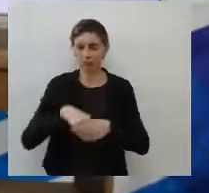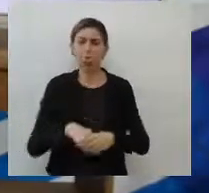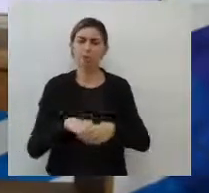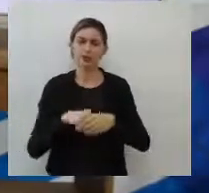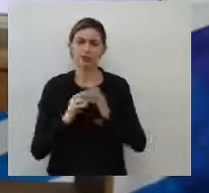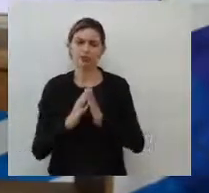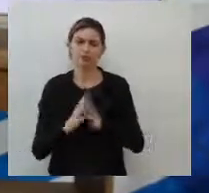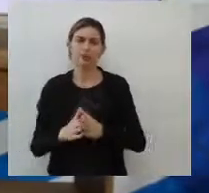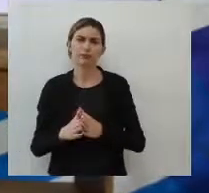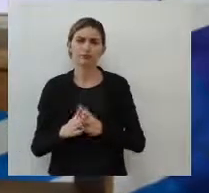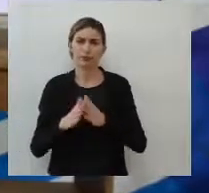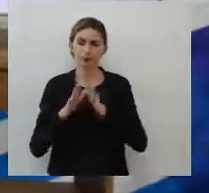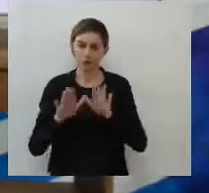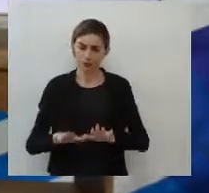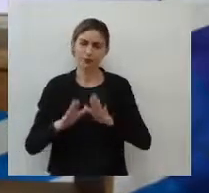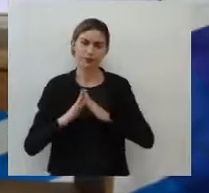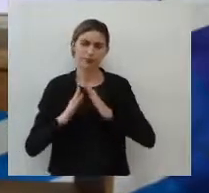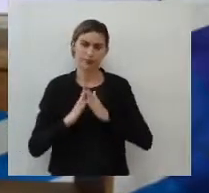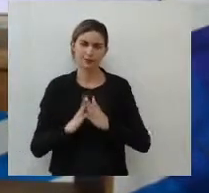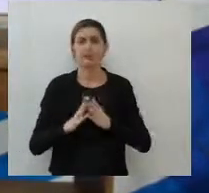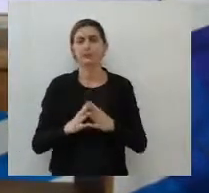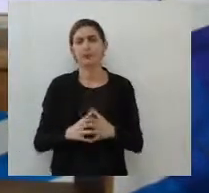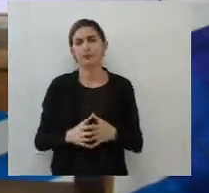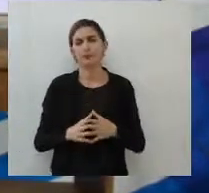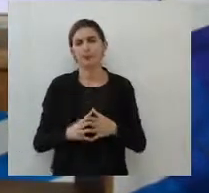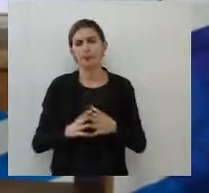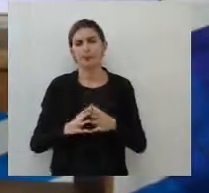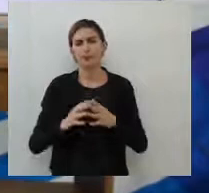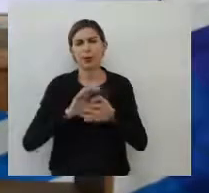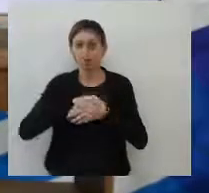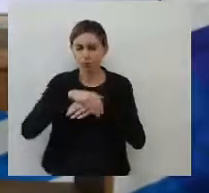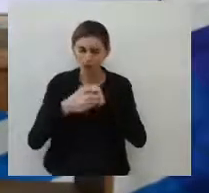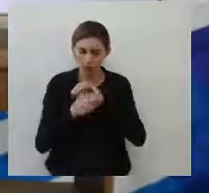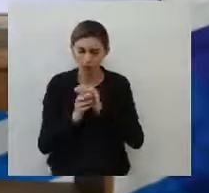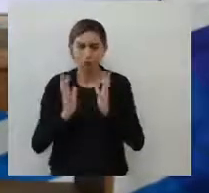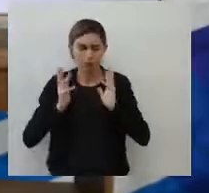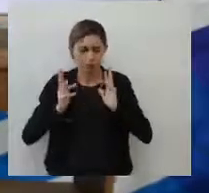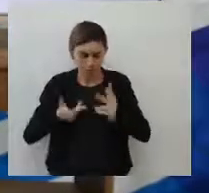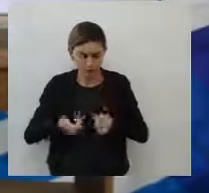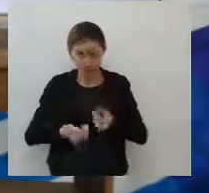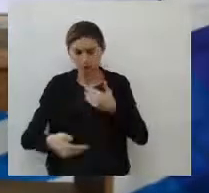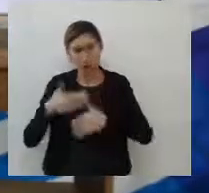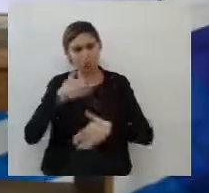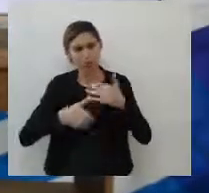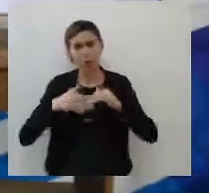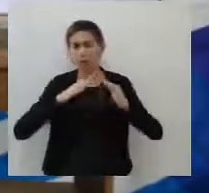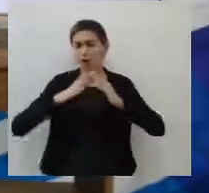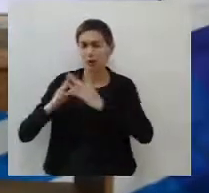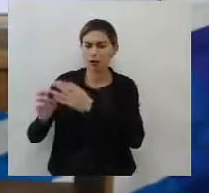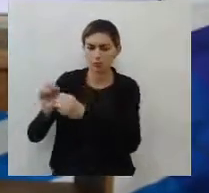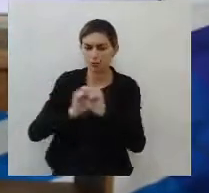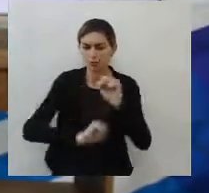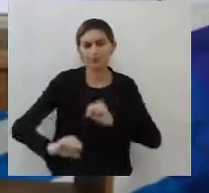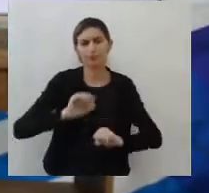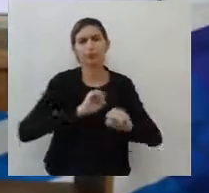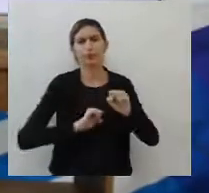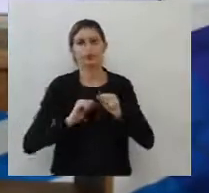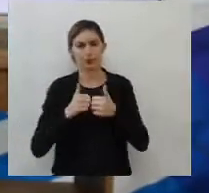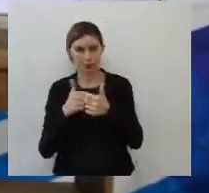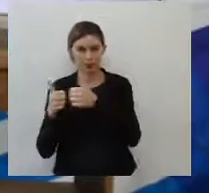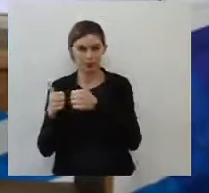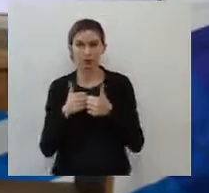possível, fica em casa. Lava bem as mãos, se higieniza, cuida bem da tua casa,